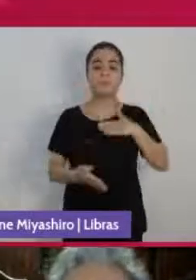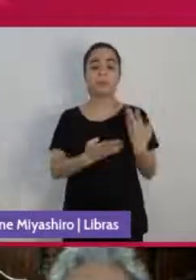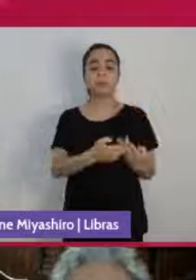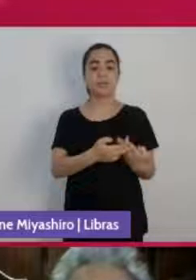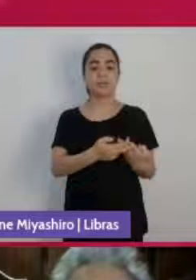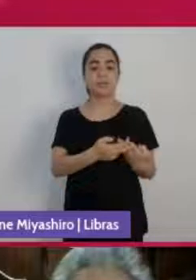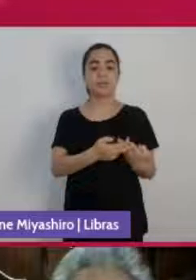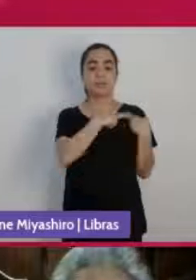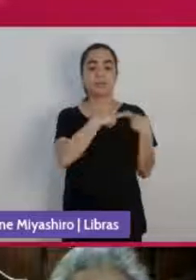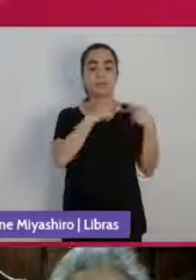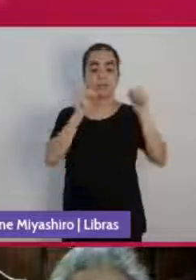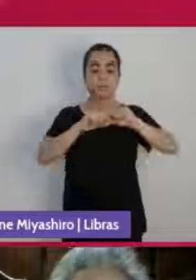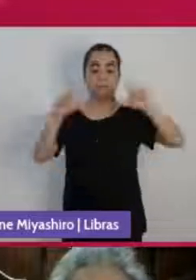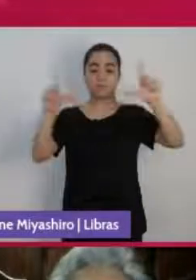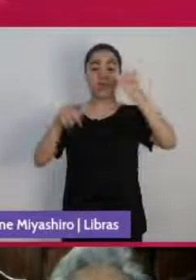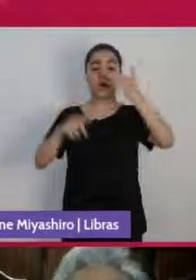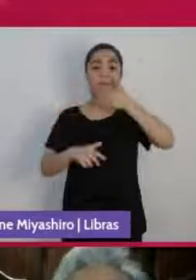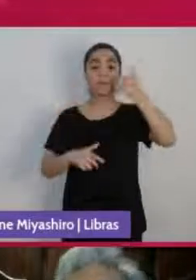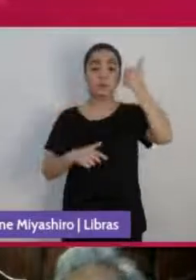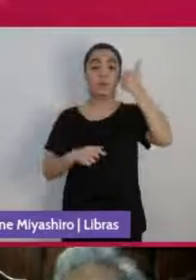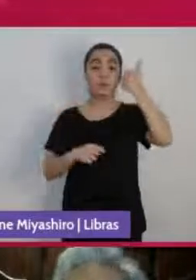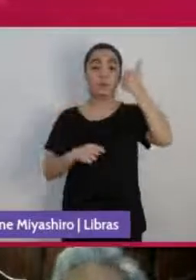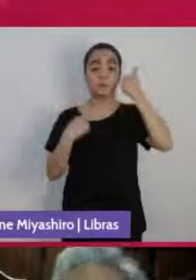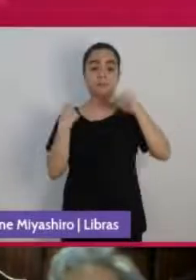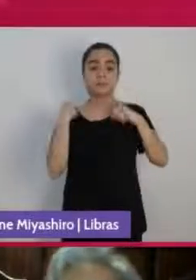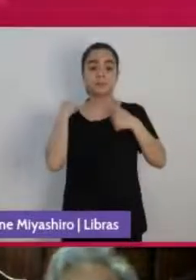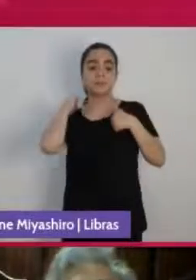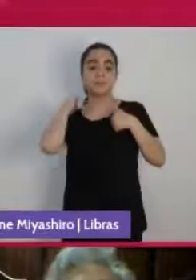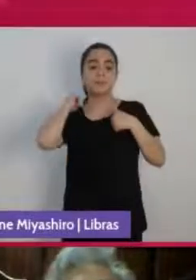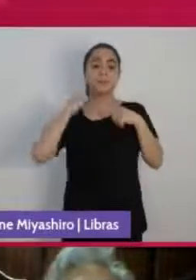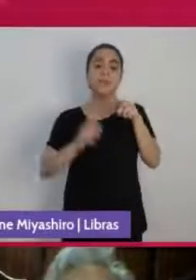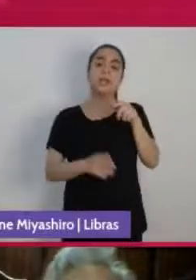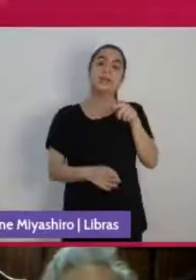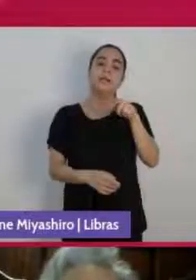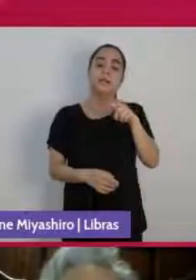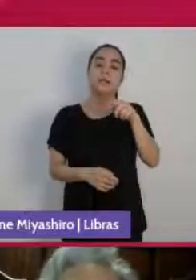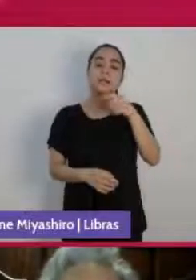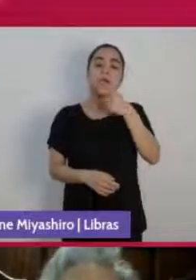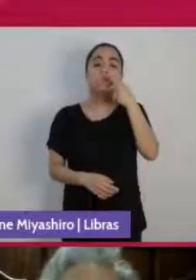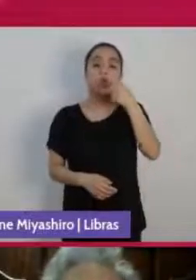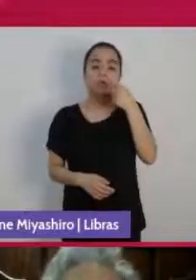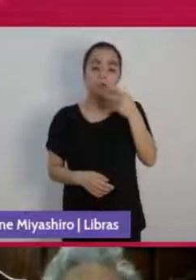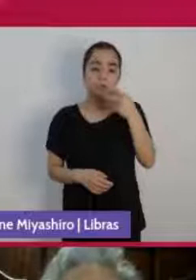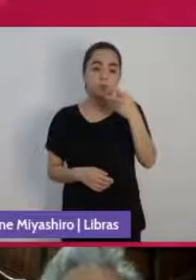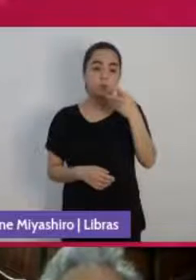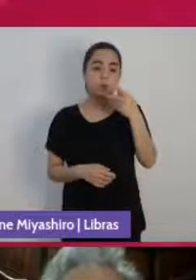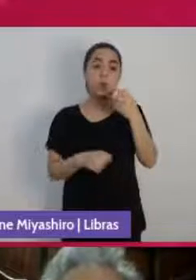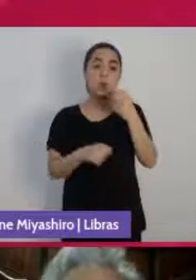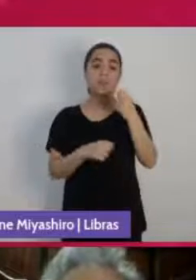conseguir ver o que eu mostrar para ele. Eu falo isso há 30 anos. Nós